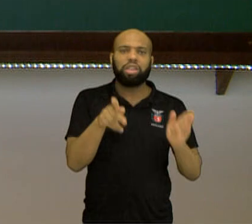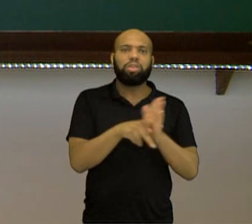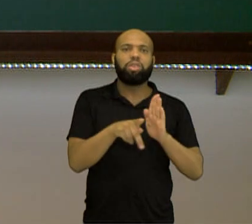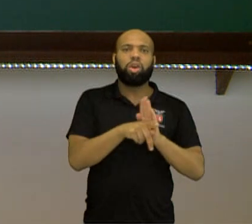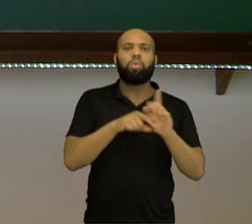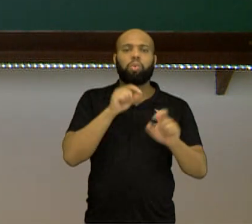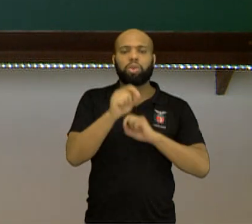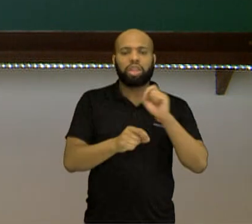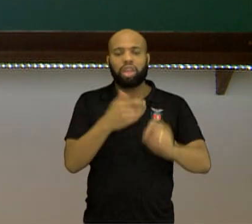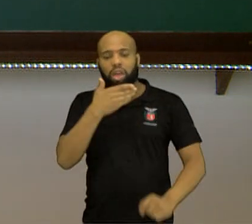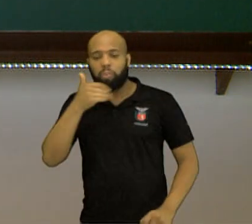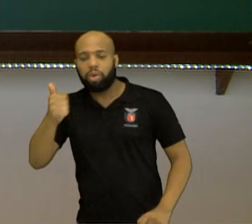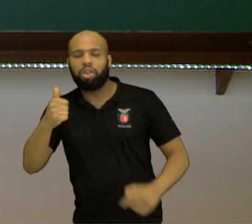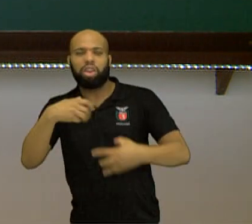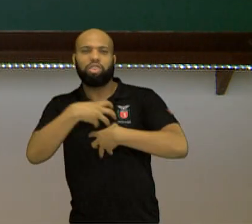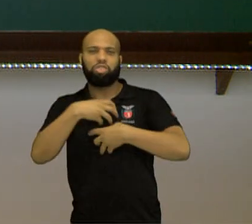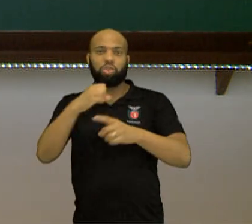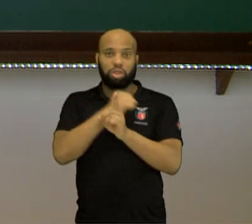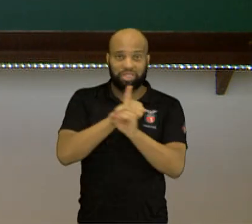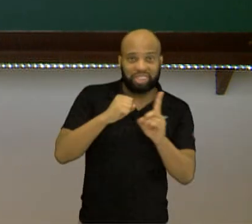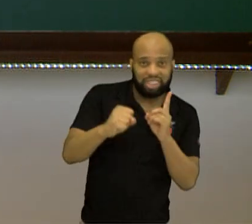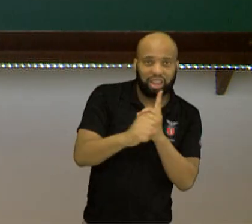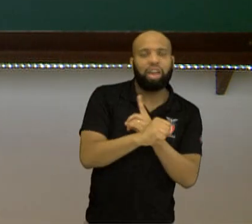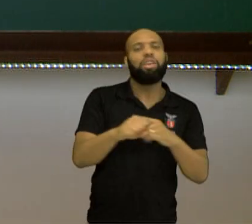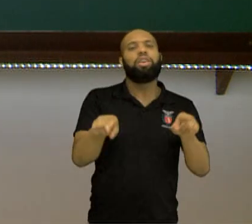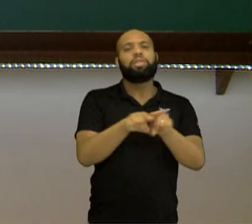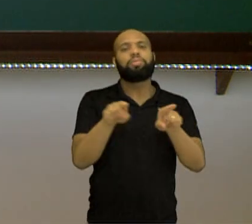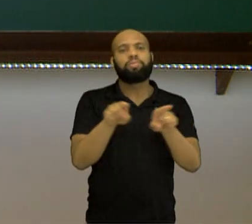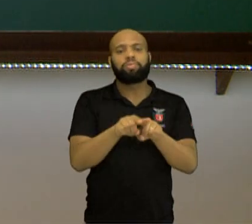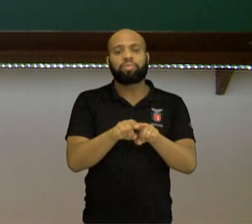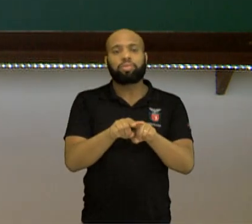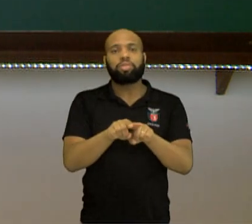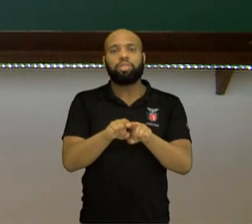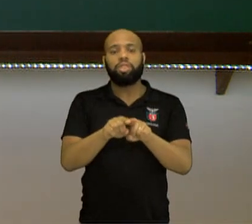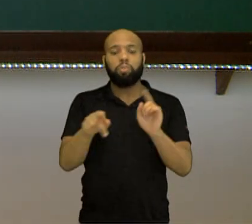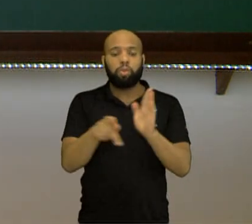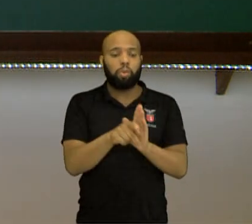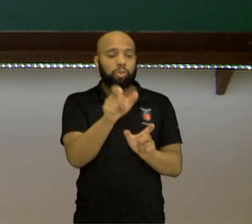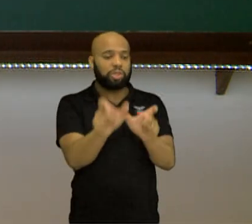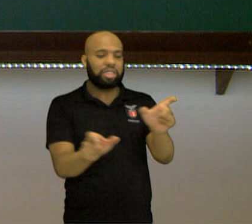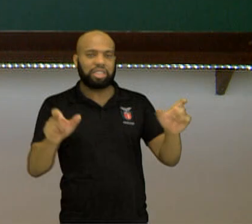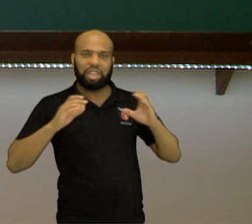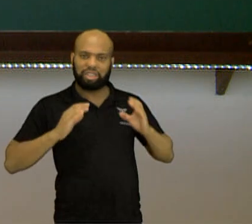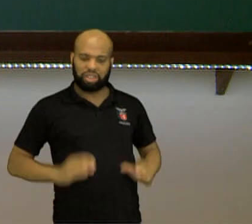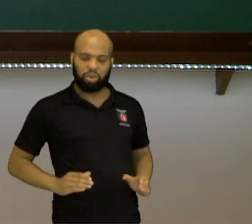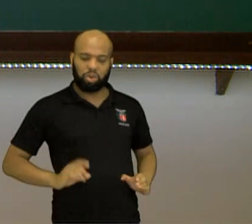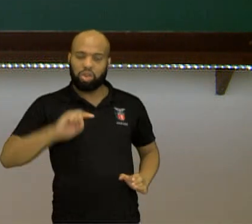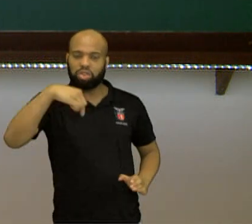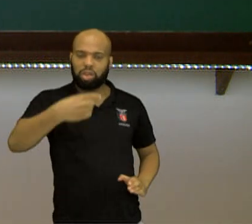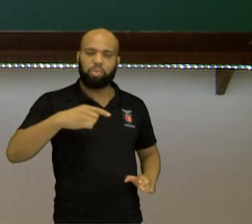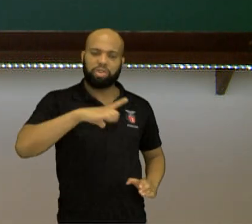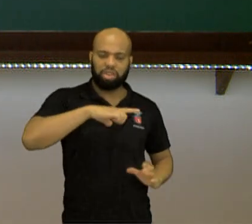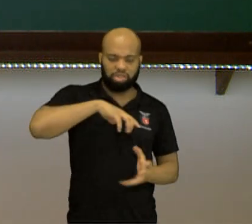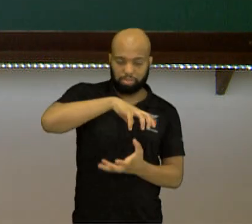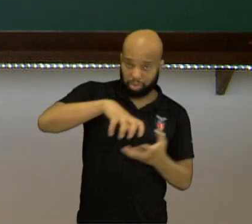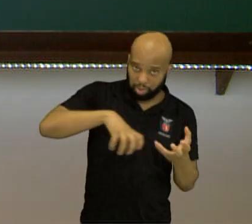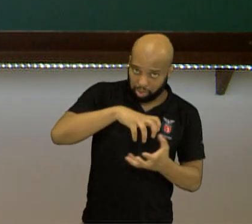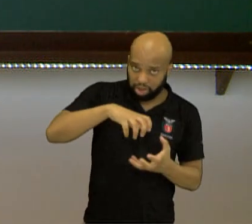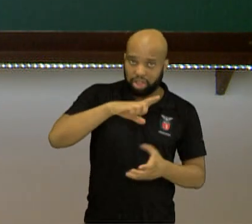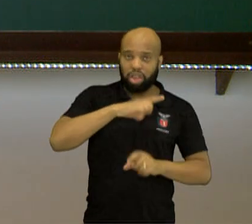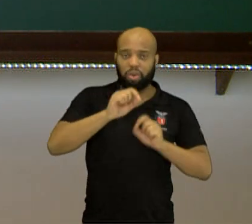social, institucional desse cidadão pós-revolução, também temos a grande questão que